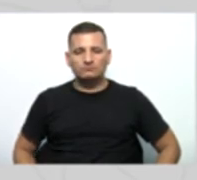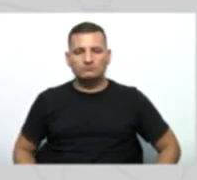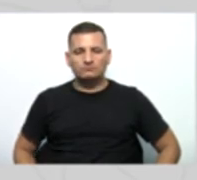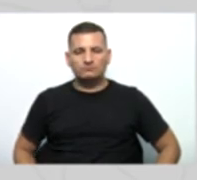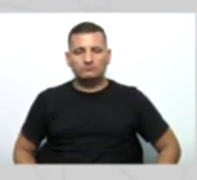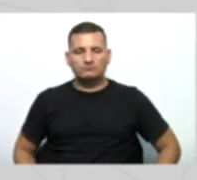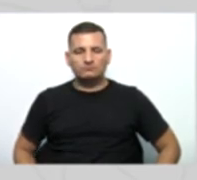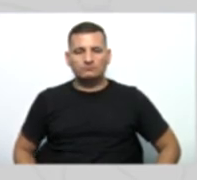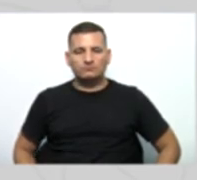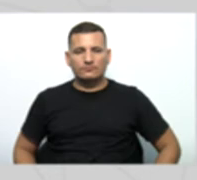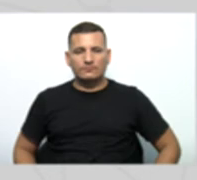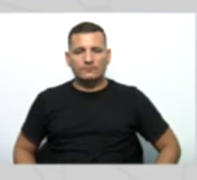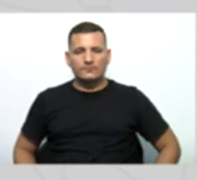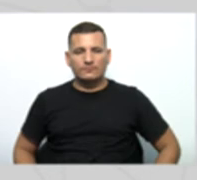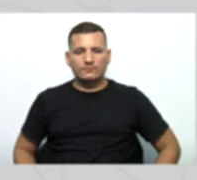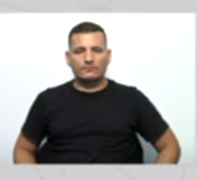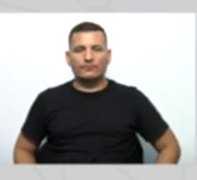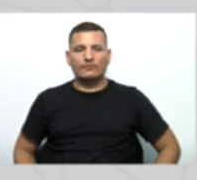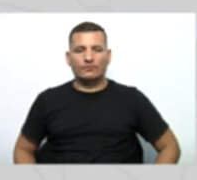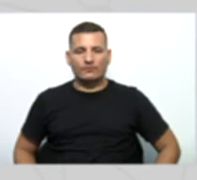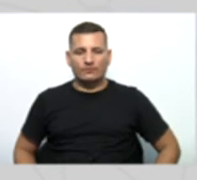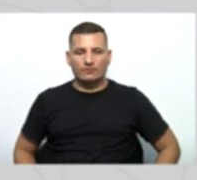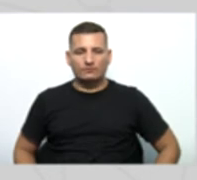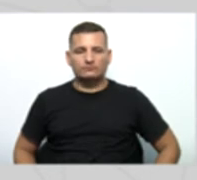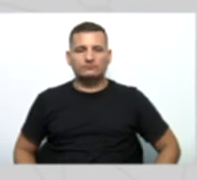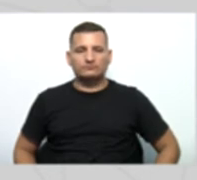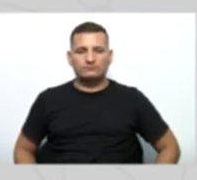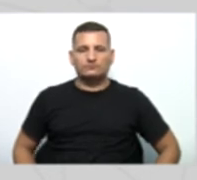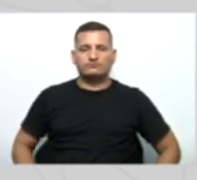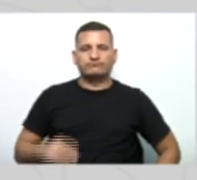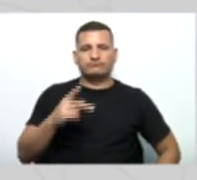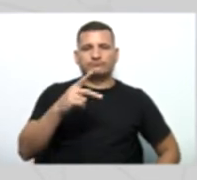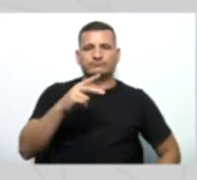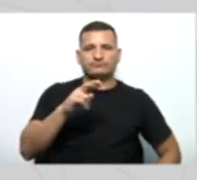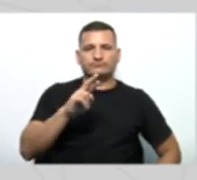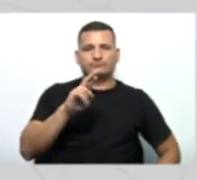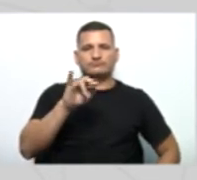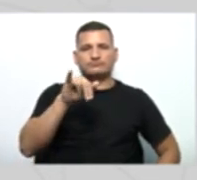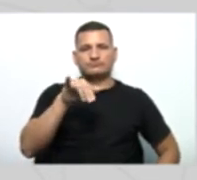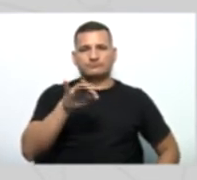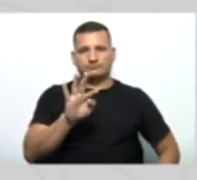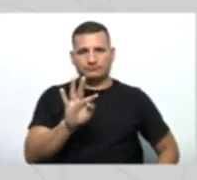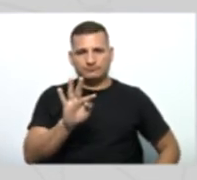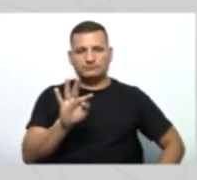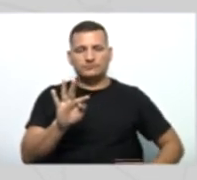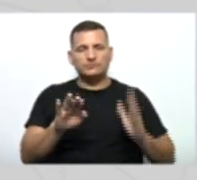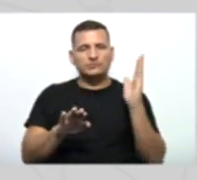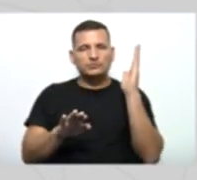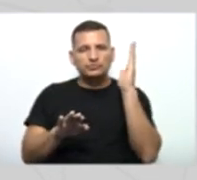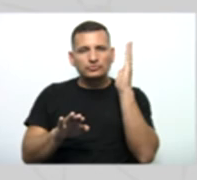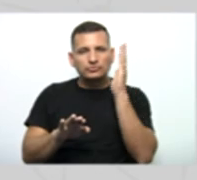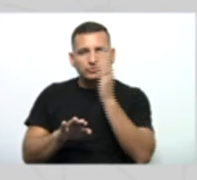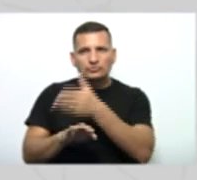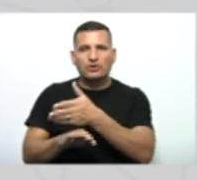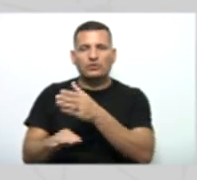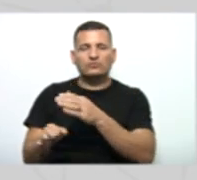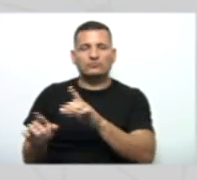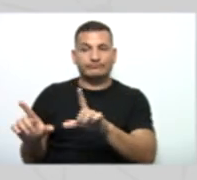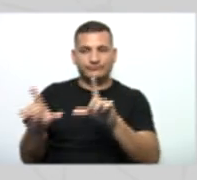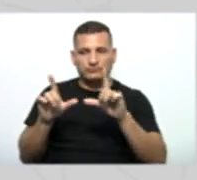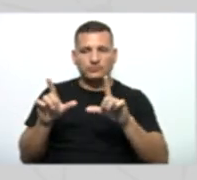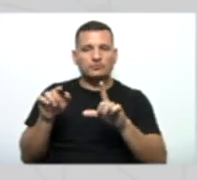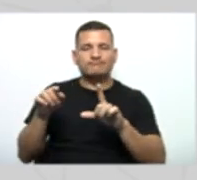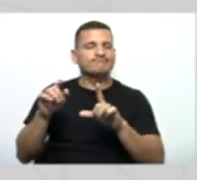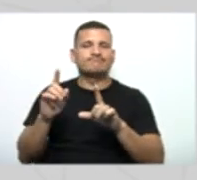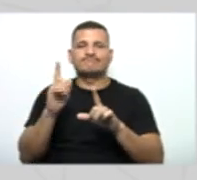lá na tela um erro. Esse erro ia informar para você. Você não pode realizar esse